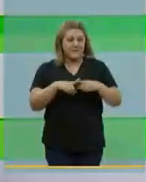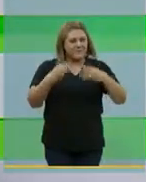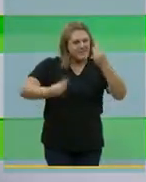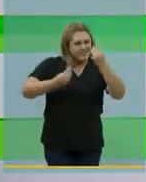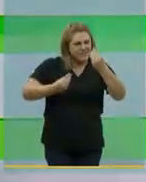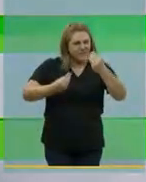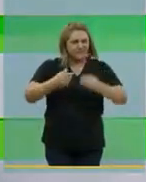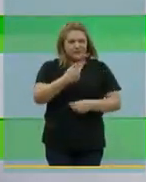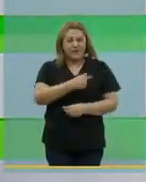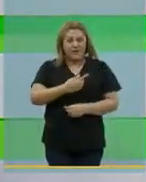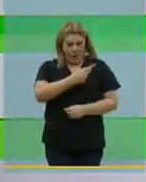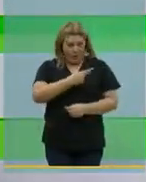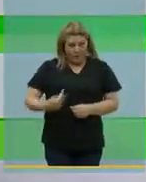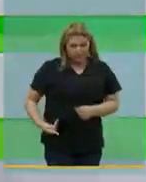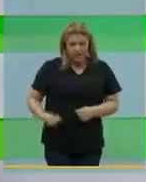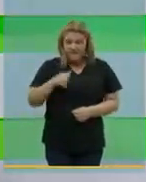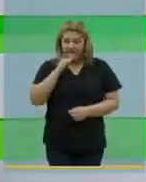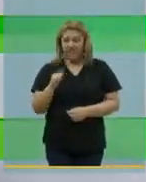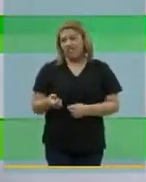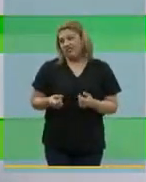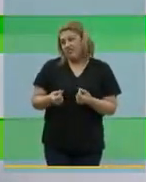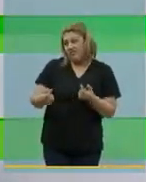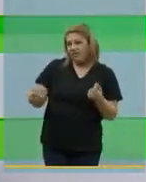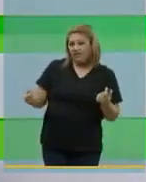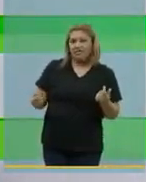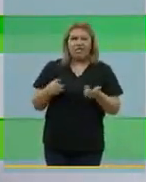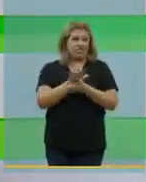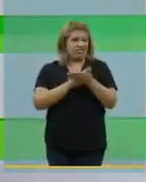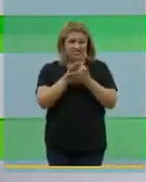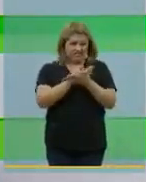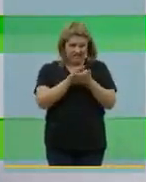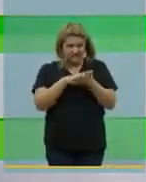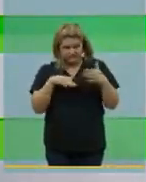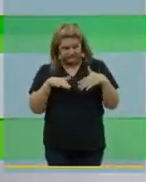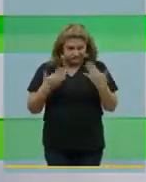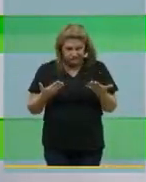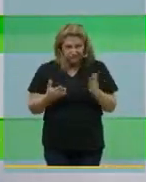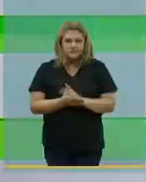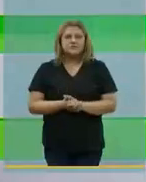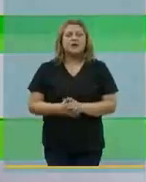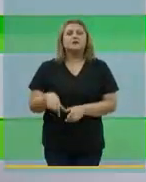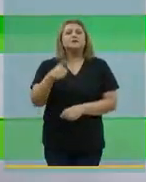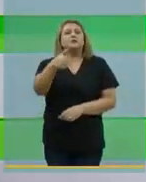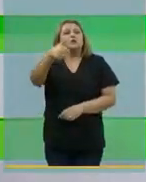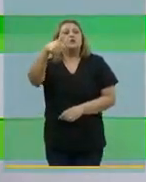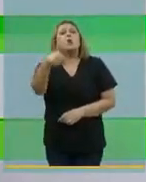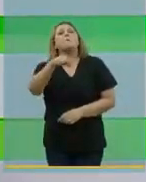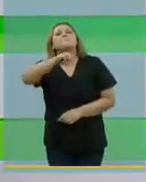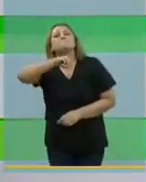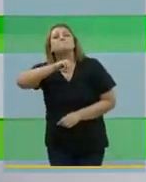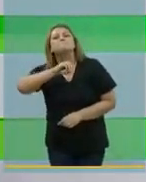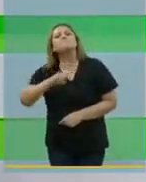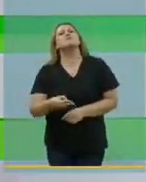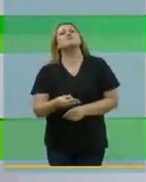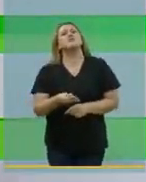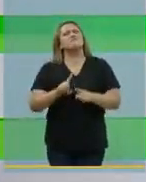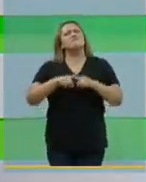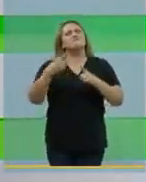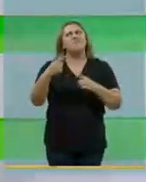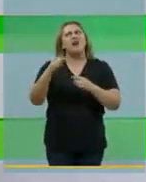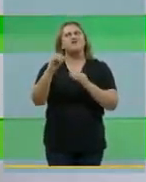diz que não tem dinheiro aliás disse sempre que não tem dinheiro pra nada são 12 bilhões o cronograma vai para 2035